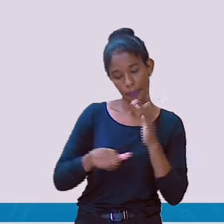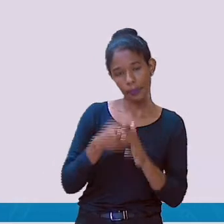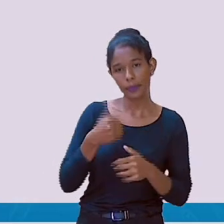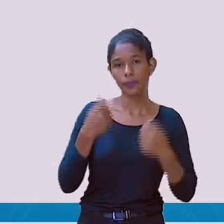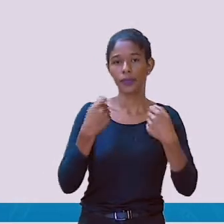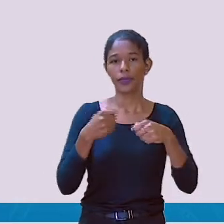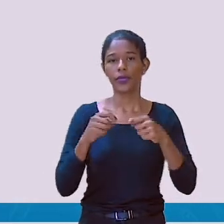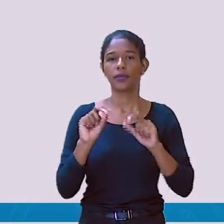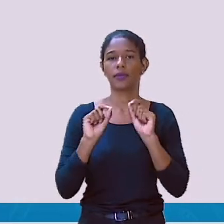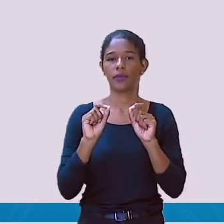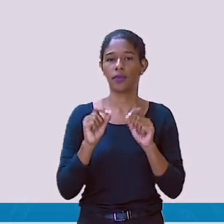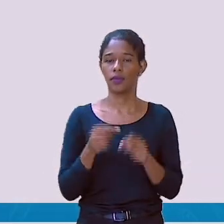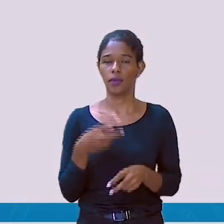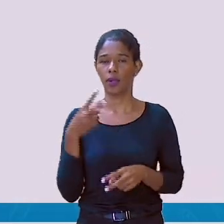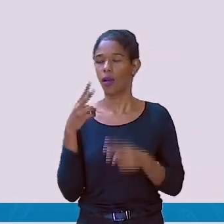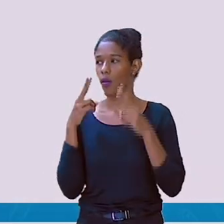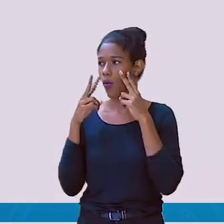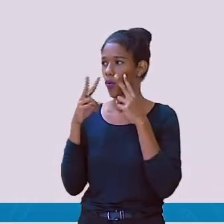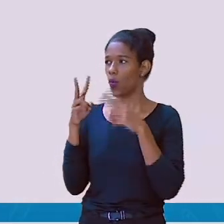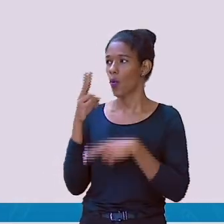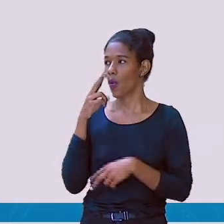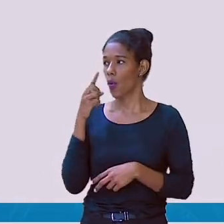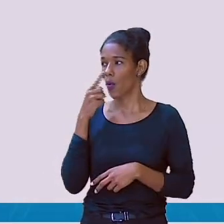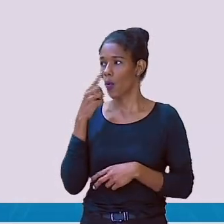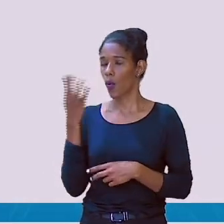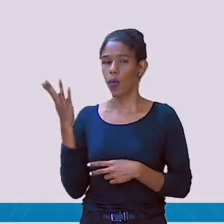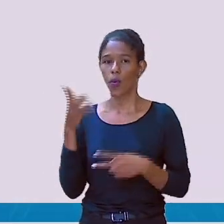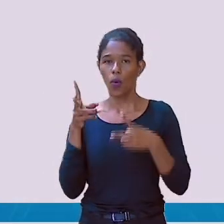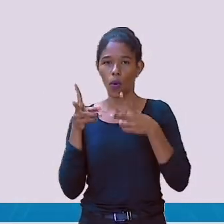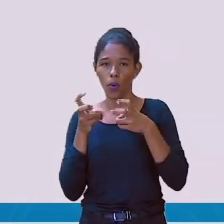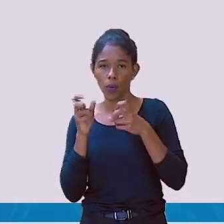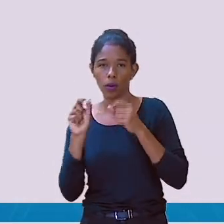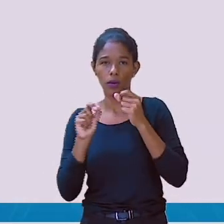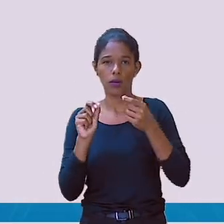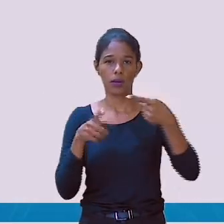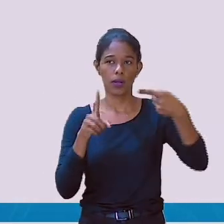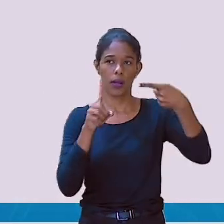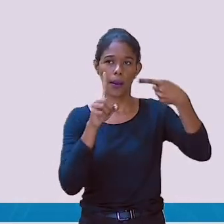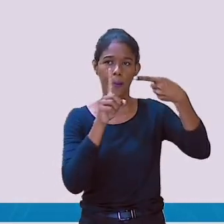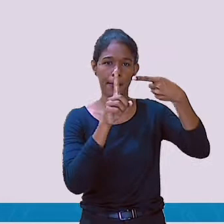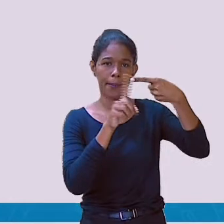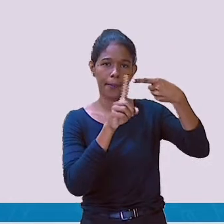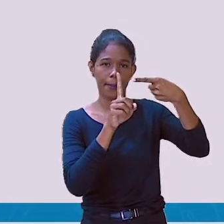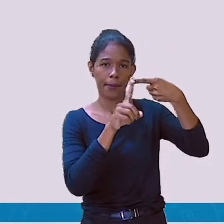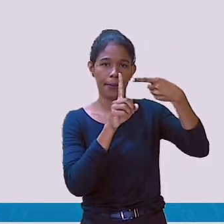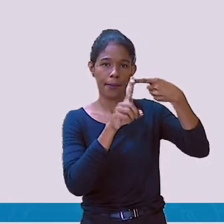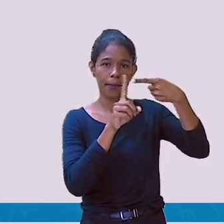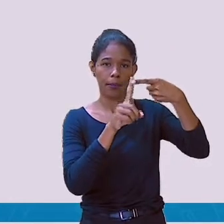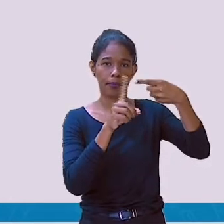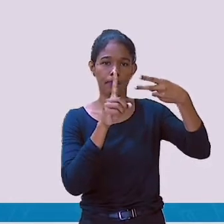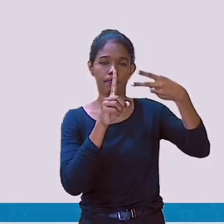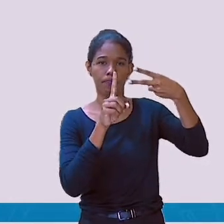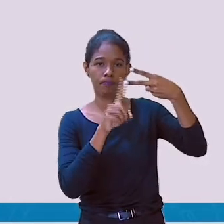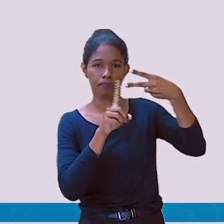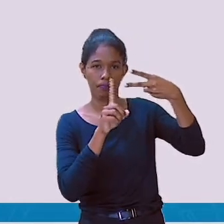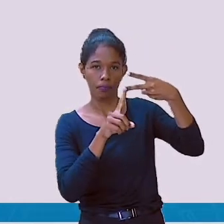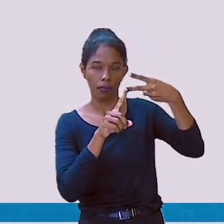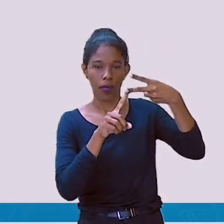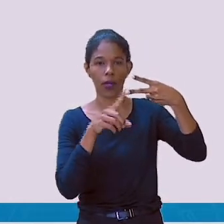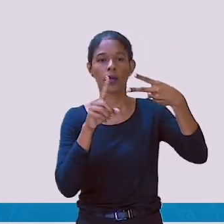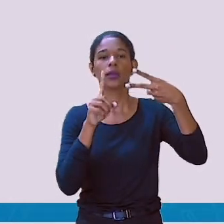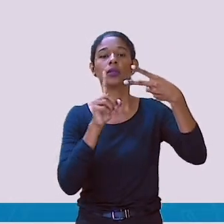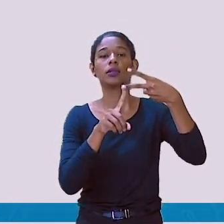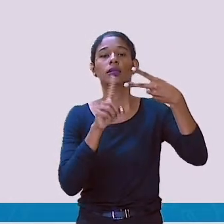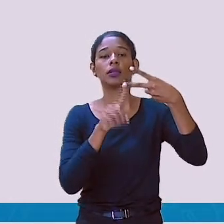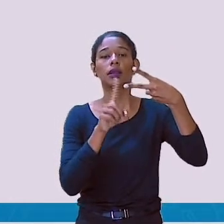parte literal, porque estão lembrados que na potenciação, na multiplicação, uma das propriedades da